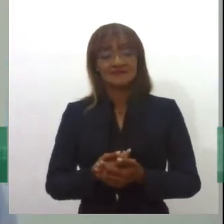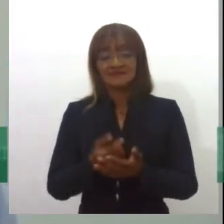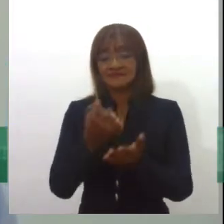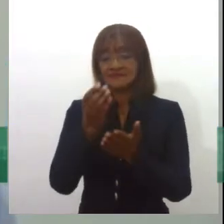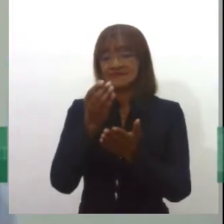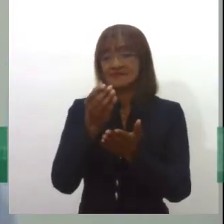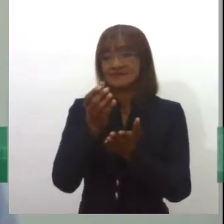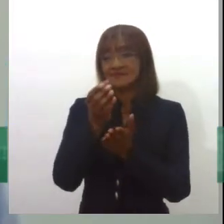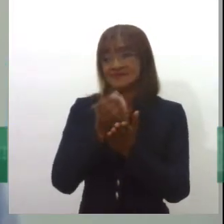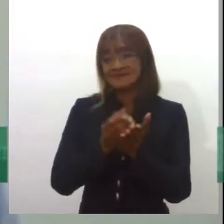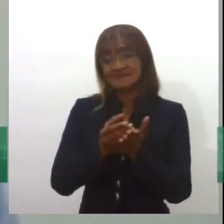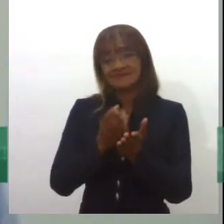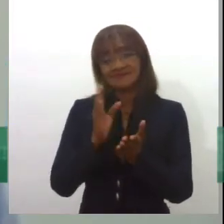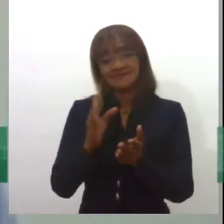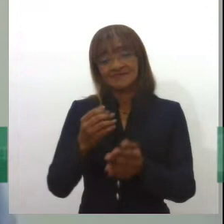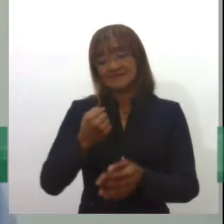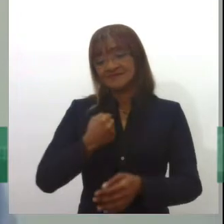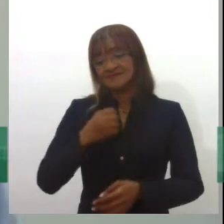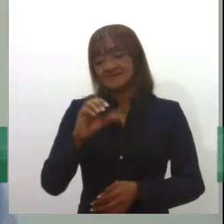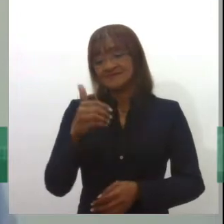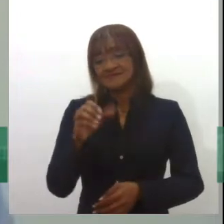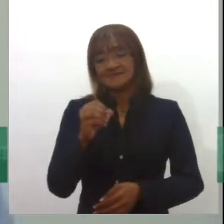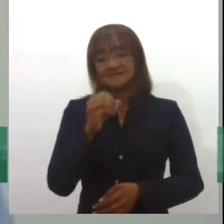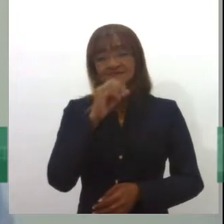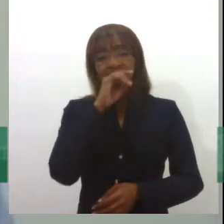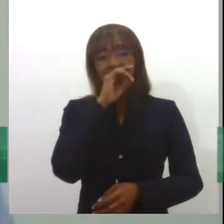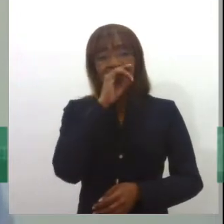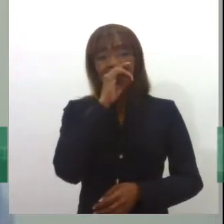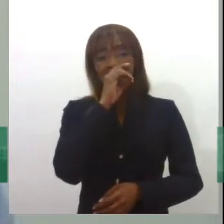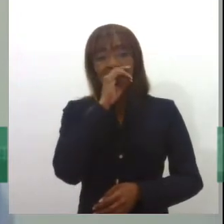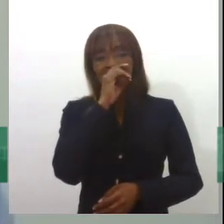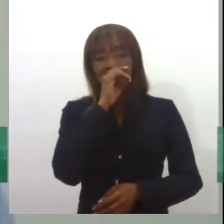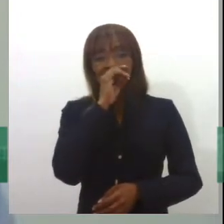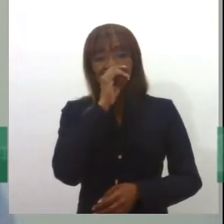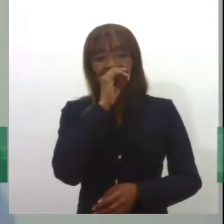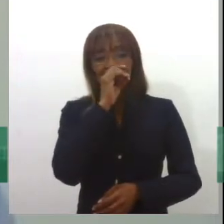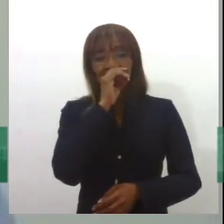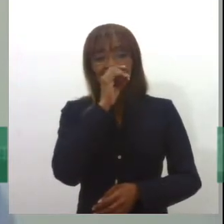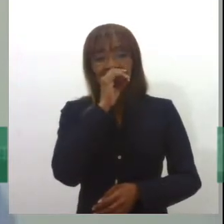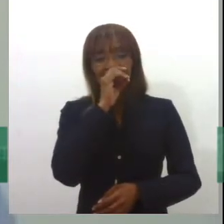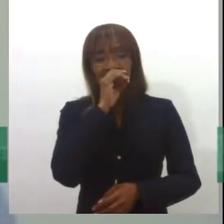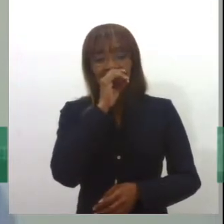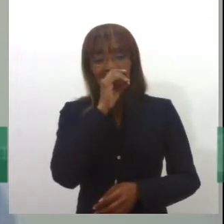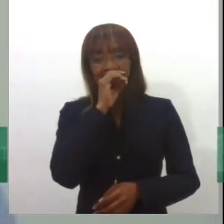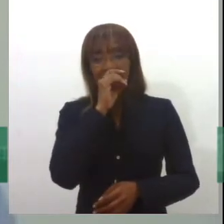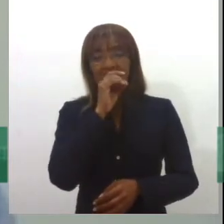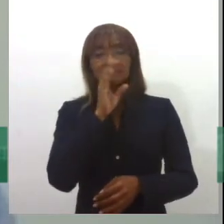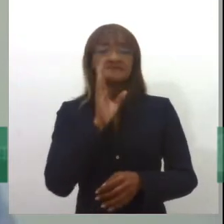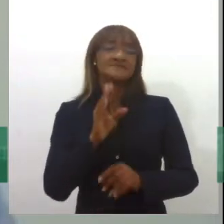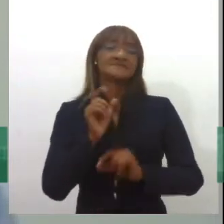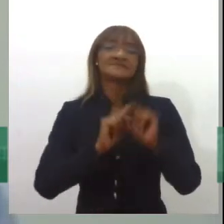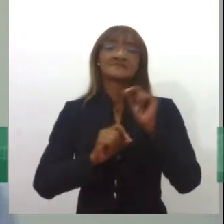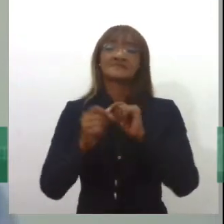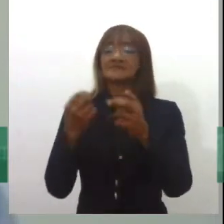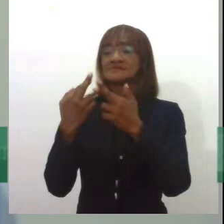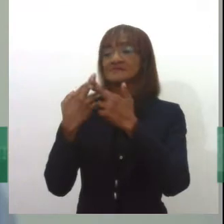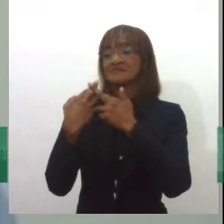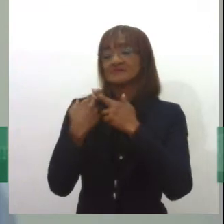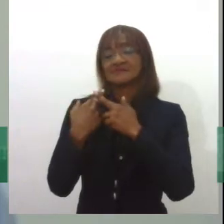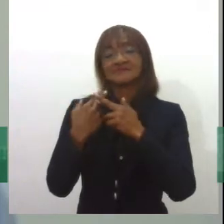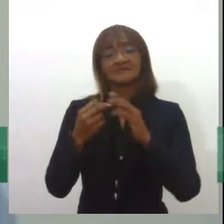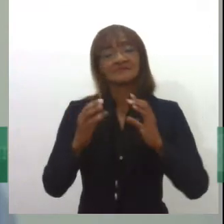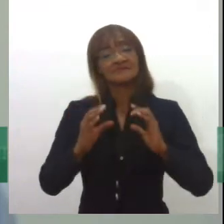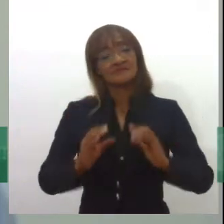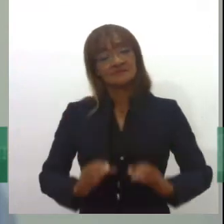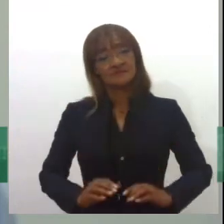competência número 10, ela trata exatamente da questão da responsabilidade e cidadania. E aí,